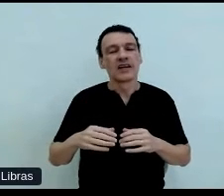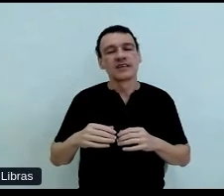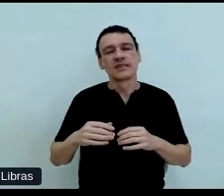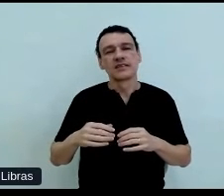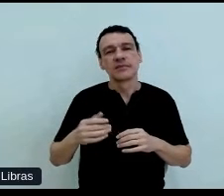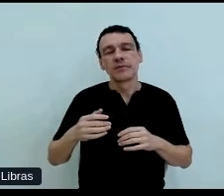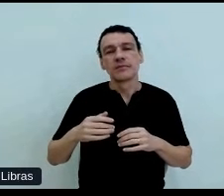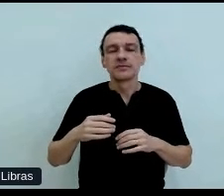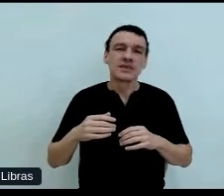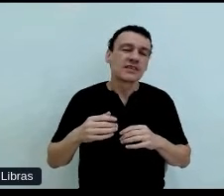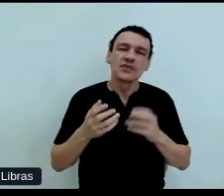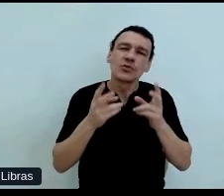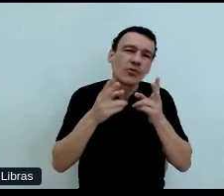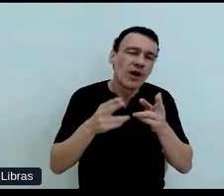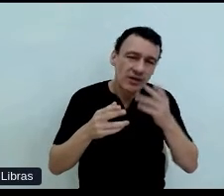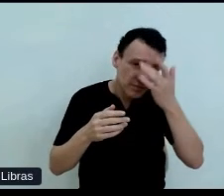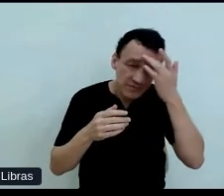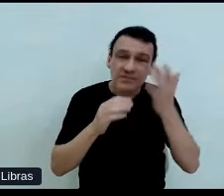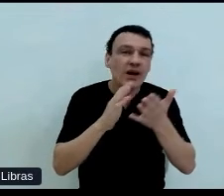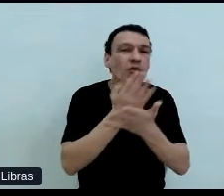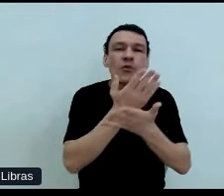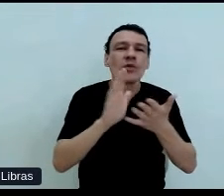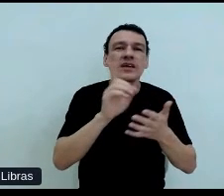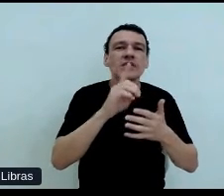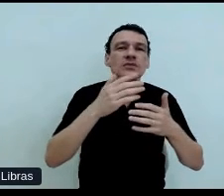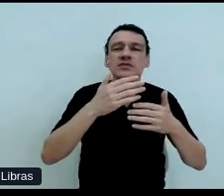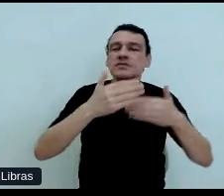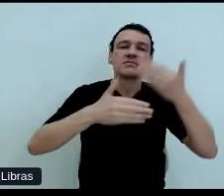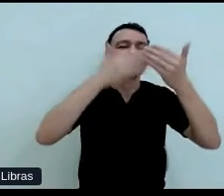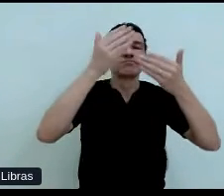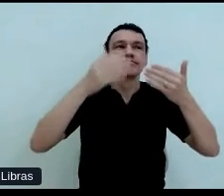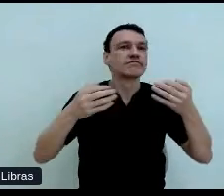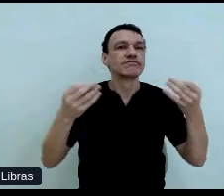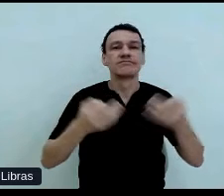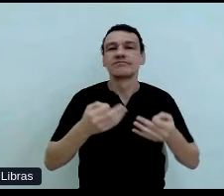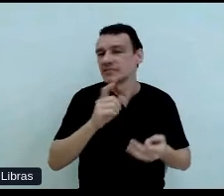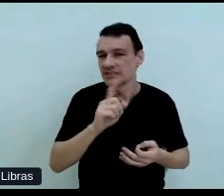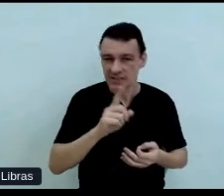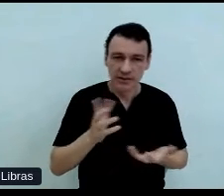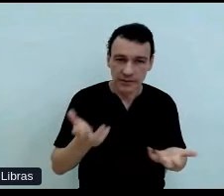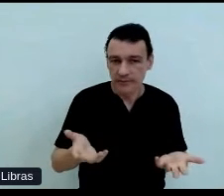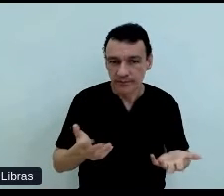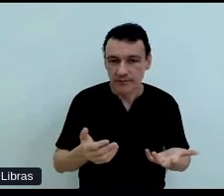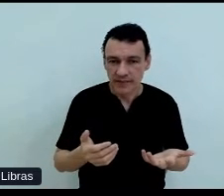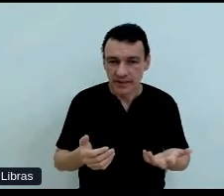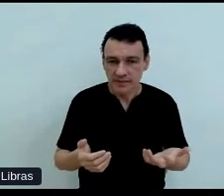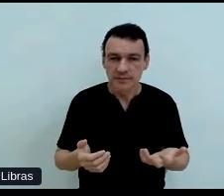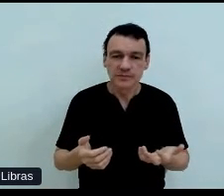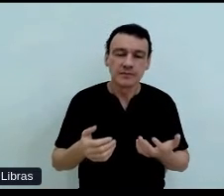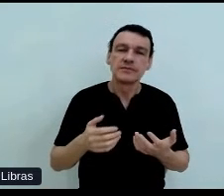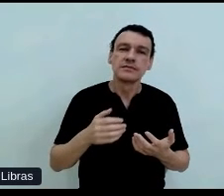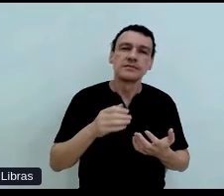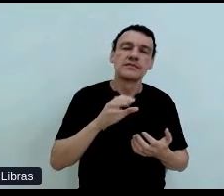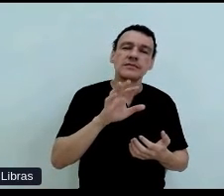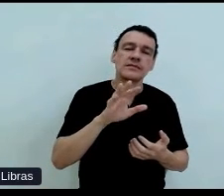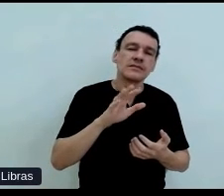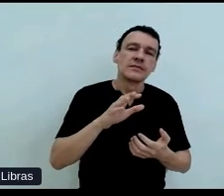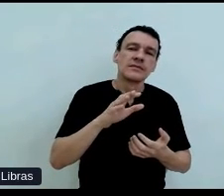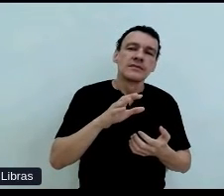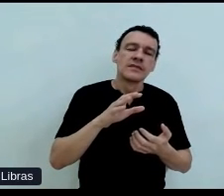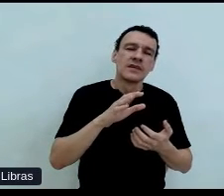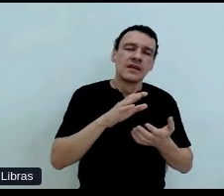e da gente pensar em tratar os iguais como iguais e desiguais como desiguais, assim como pessoas que não se